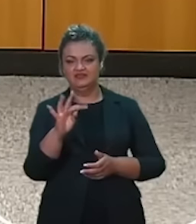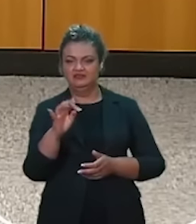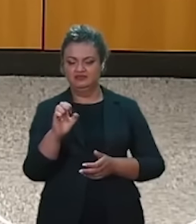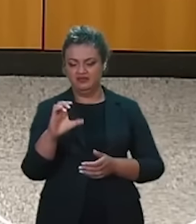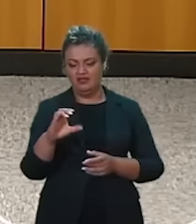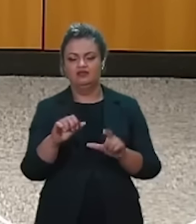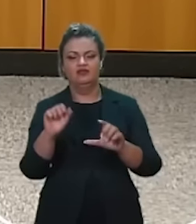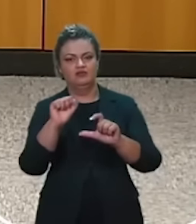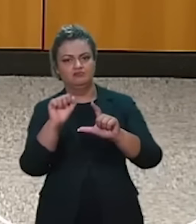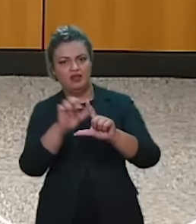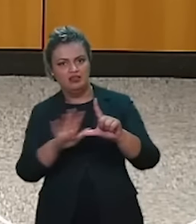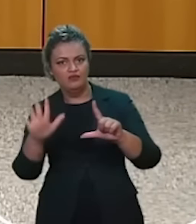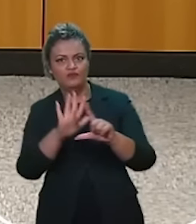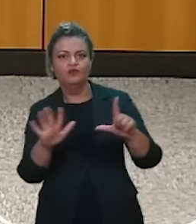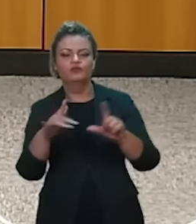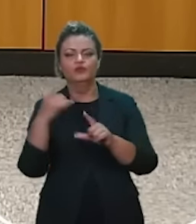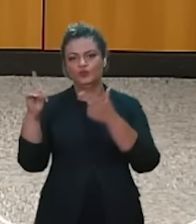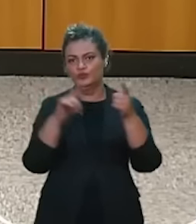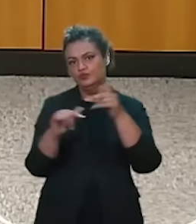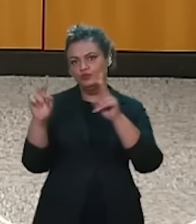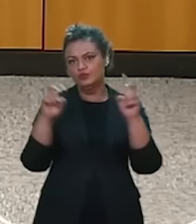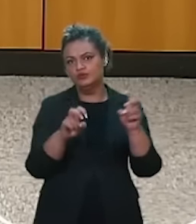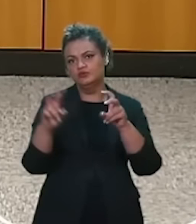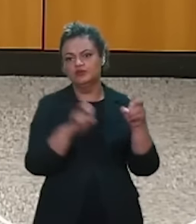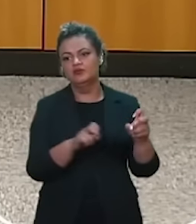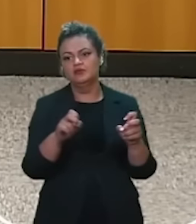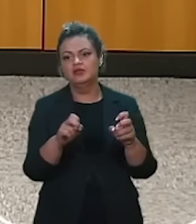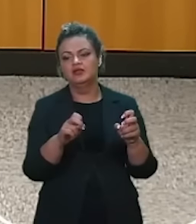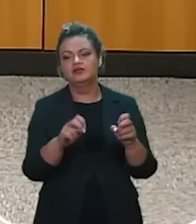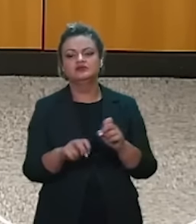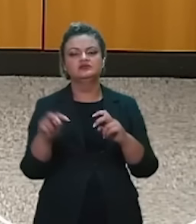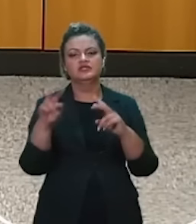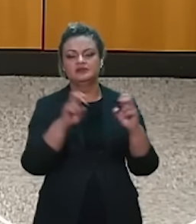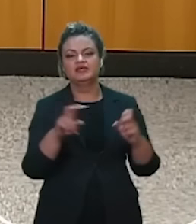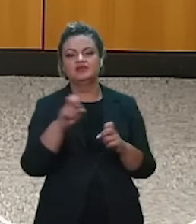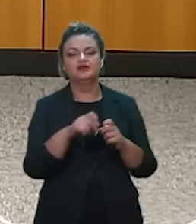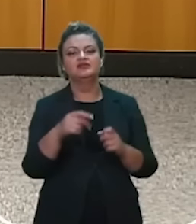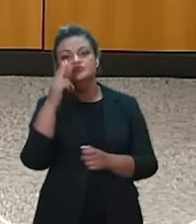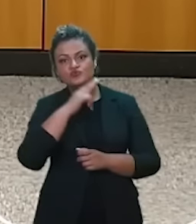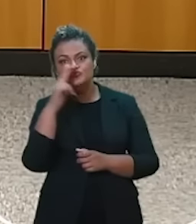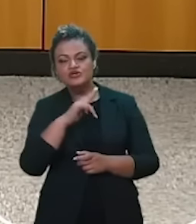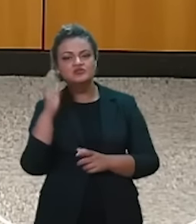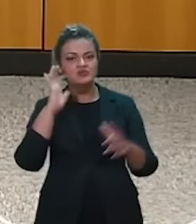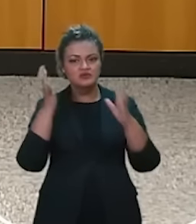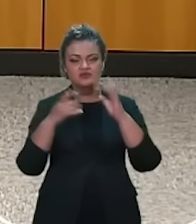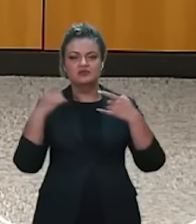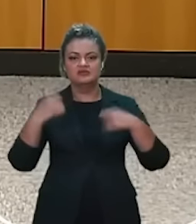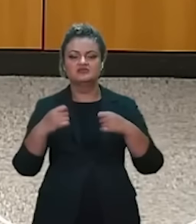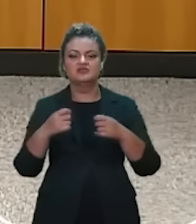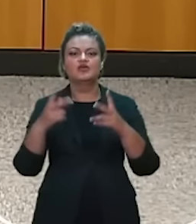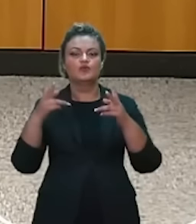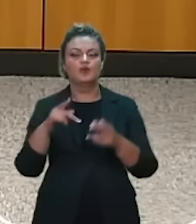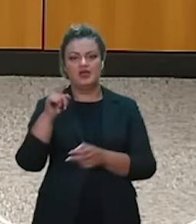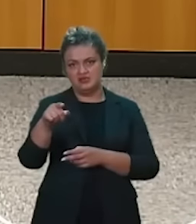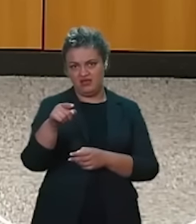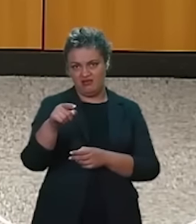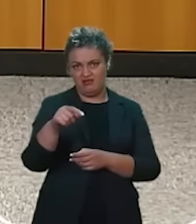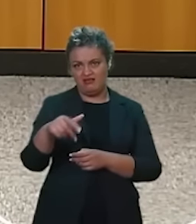regulação e de outro o tema eh D dessas emergências como efta relativa à